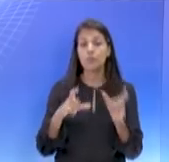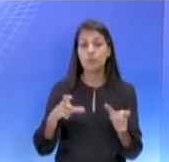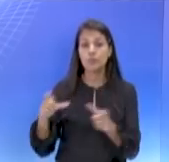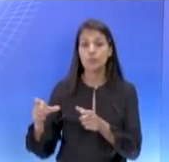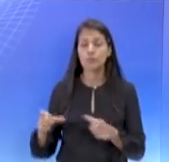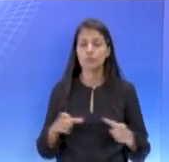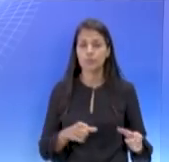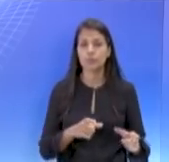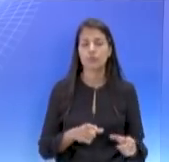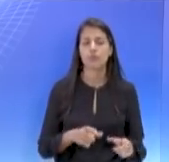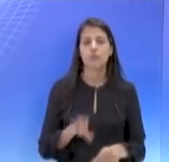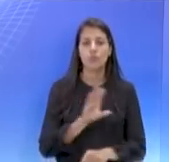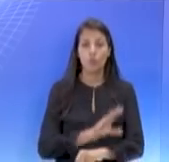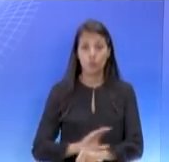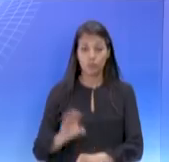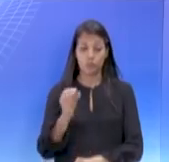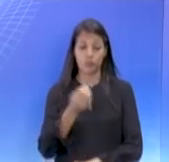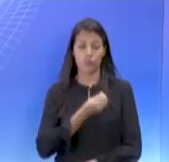questão?